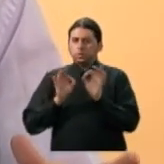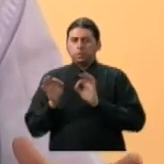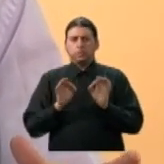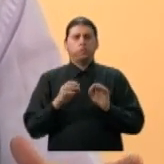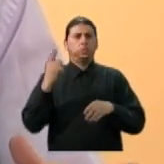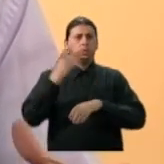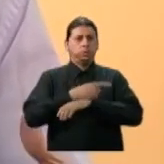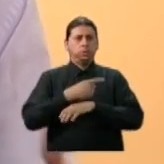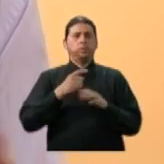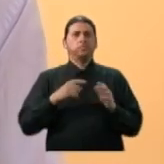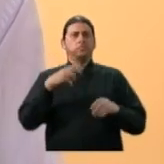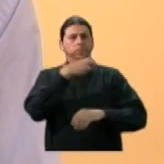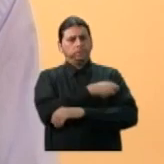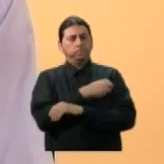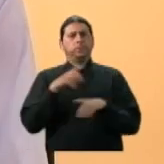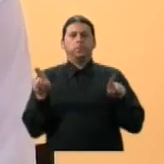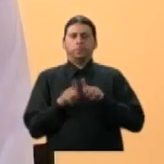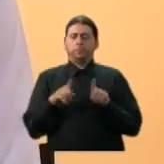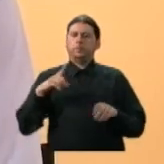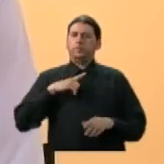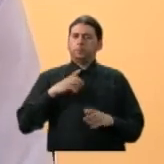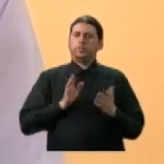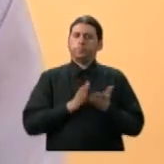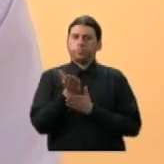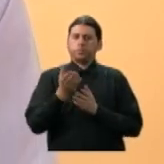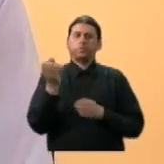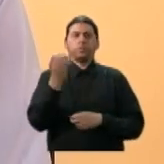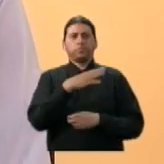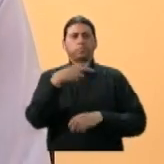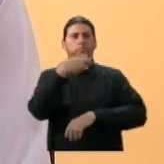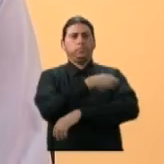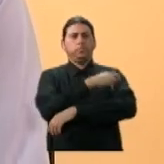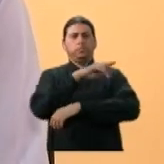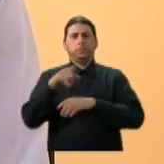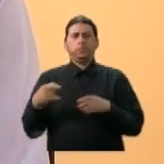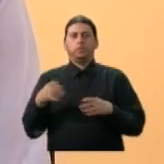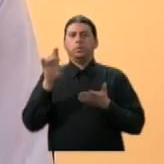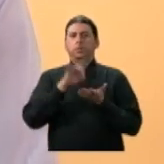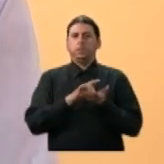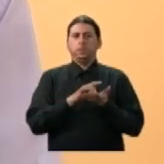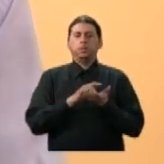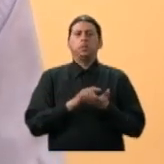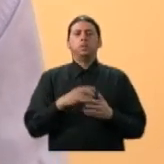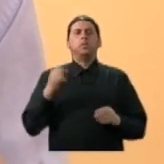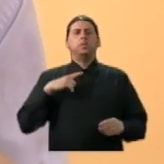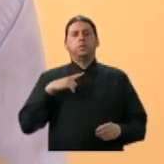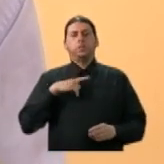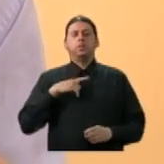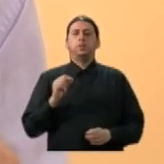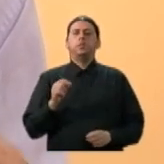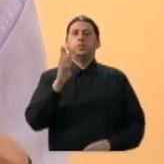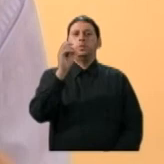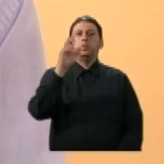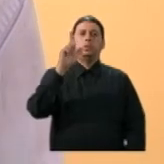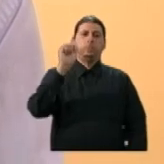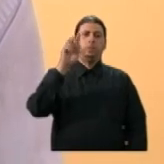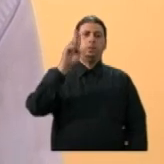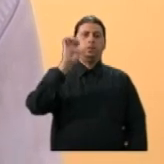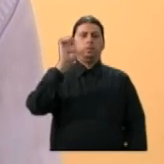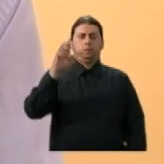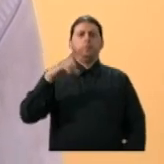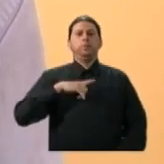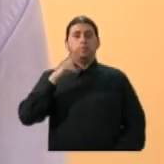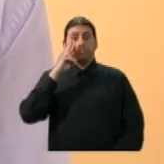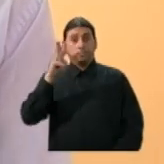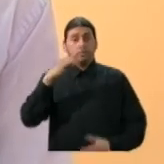como tu falaste, a gente teve a inclusão, né, de novas vacinas, como é o caso da vacina da dengue. A gente tem visto desenvolver